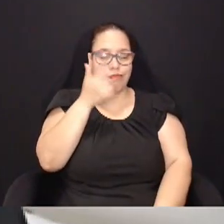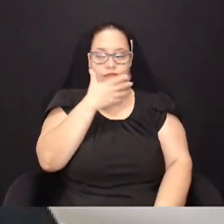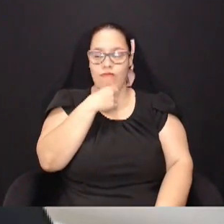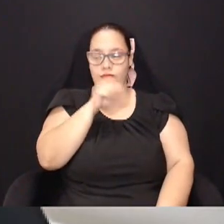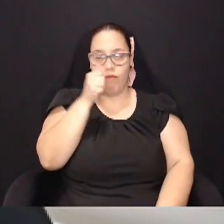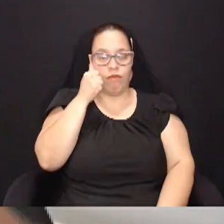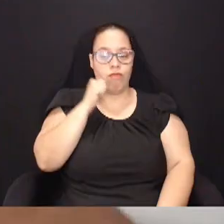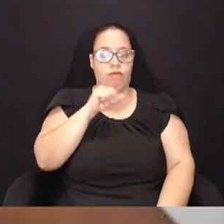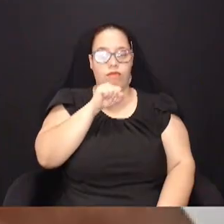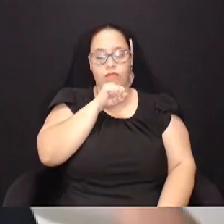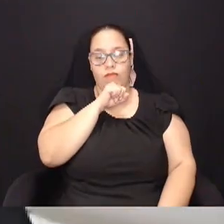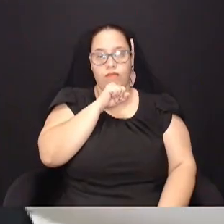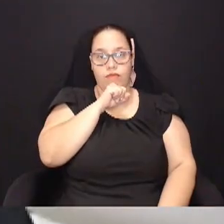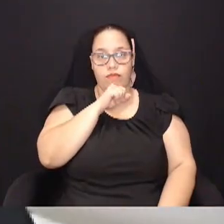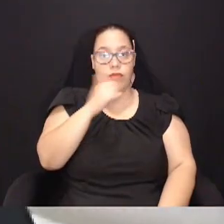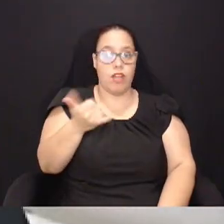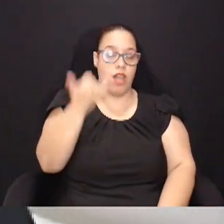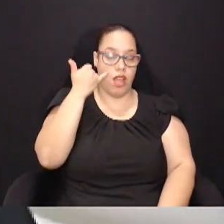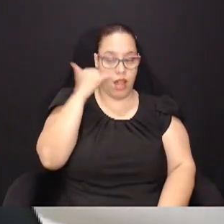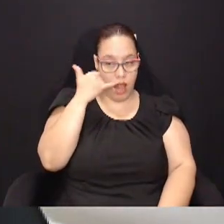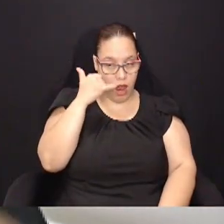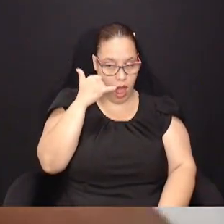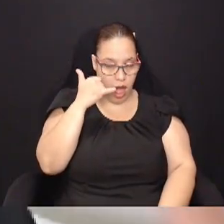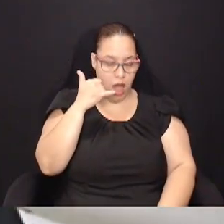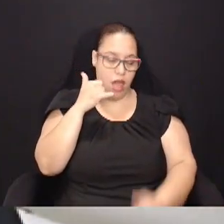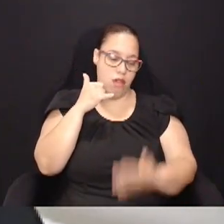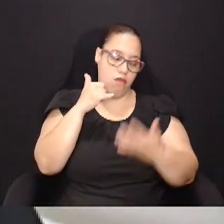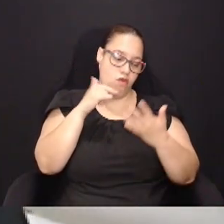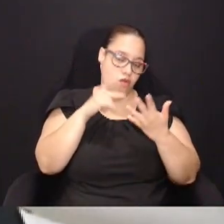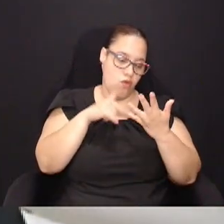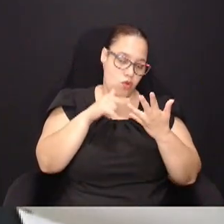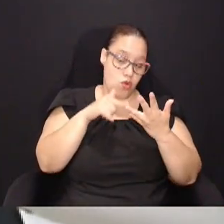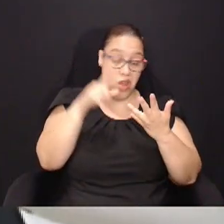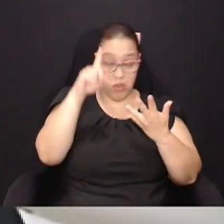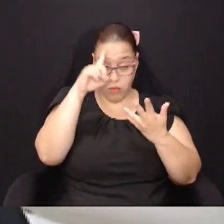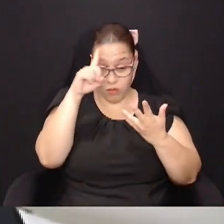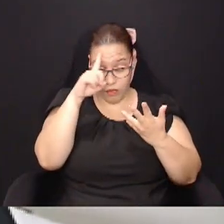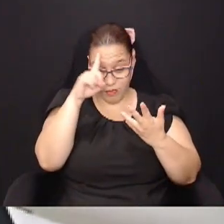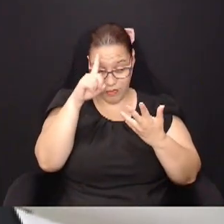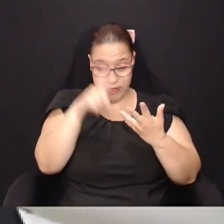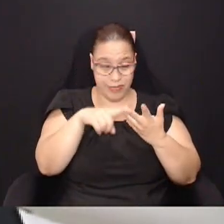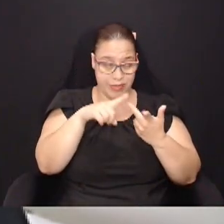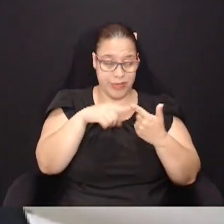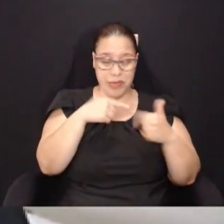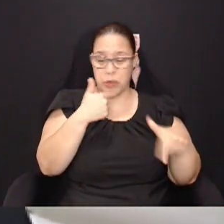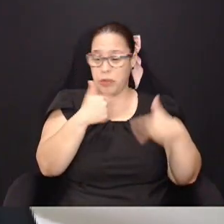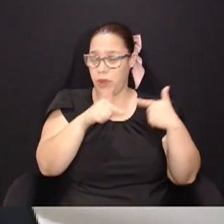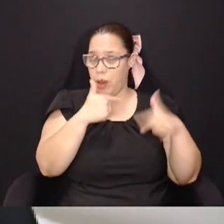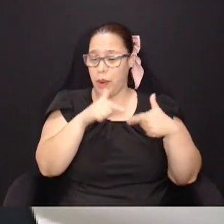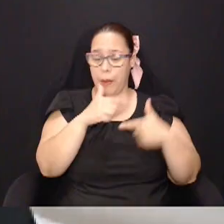É celular, o dia a dia é muito trabalho e os pais